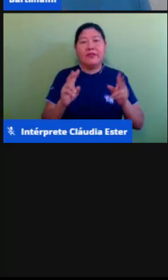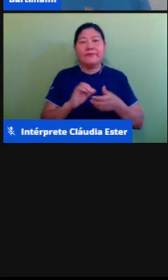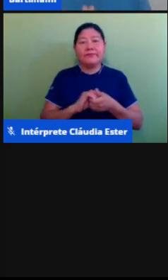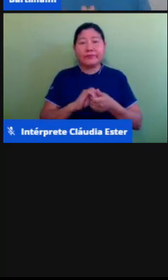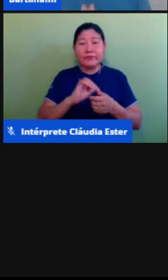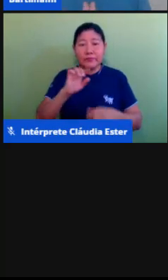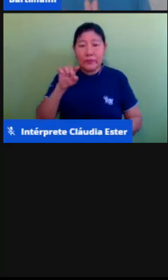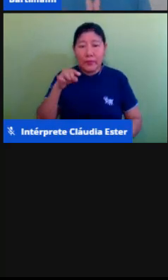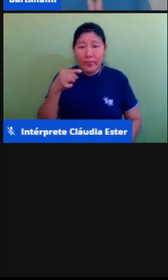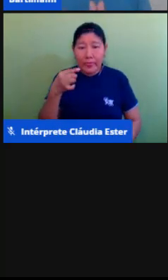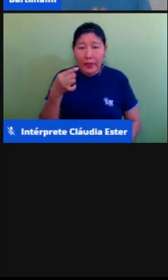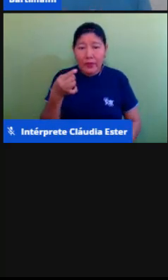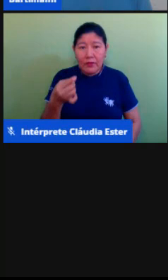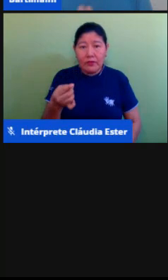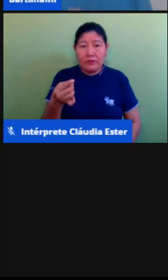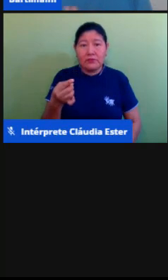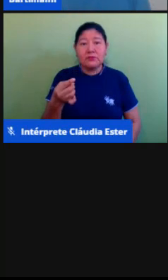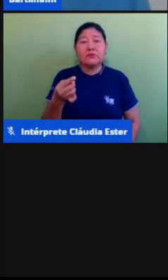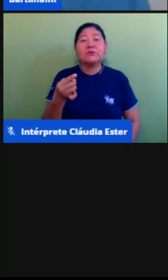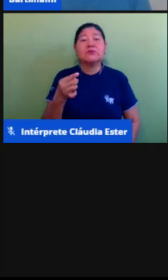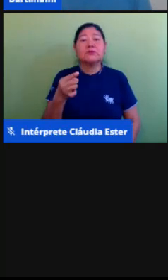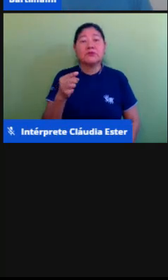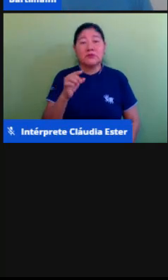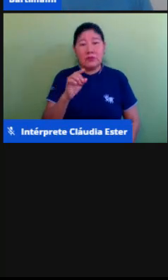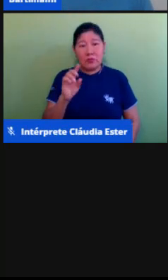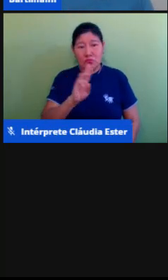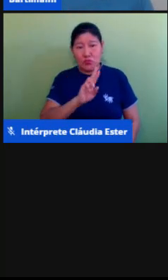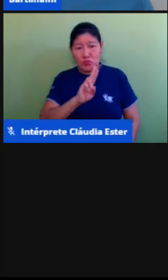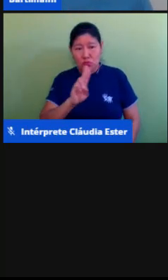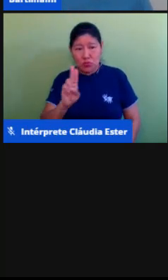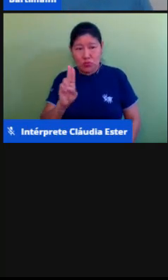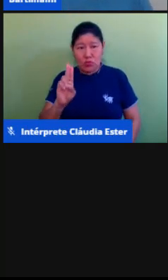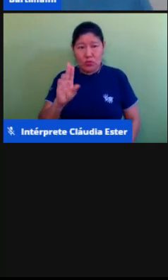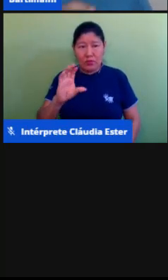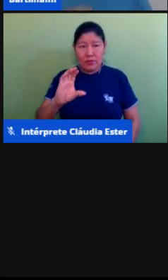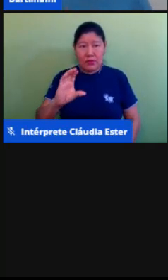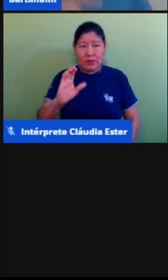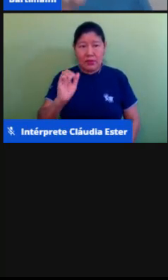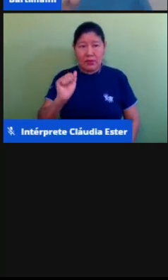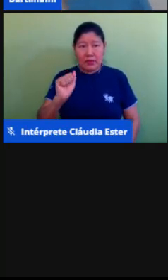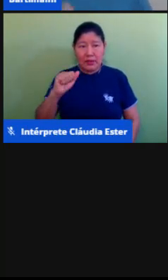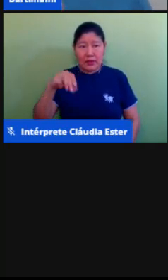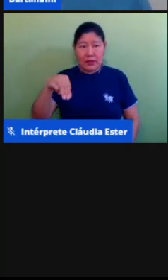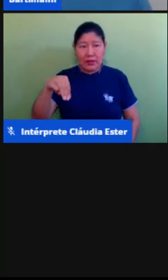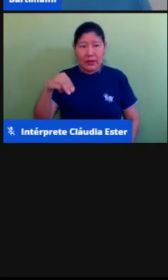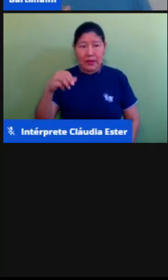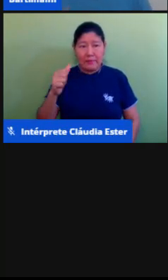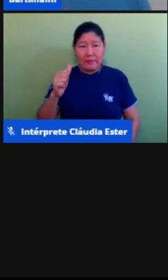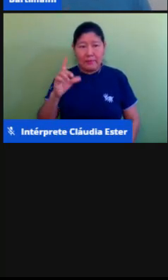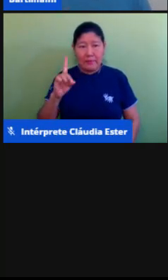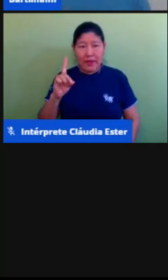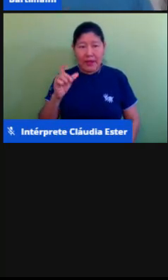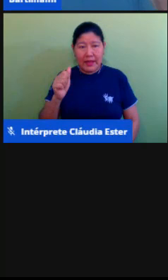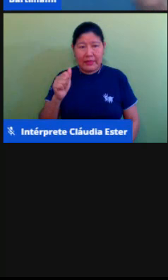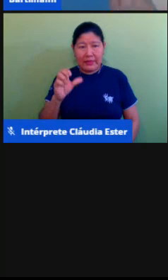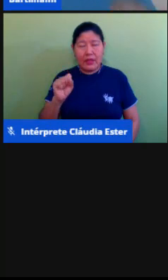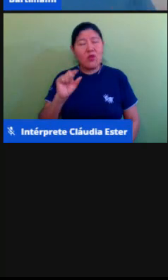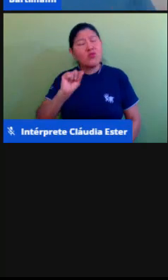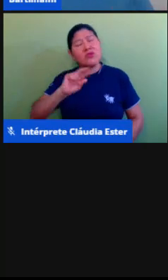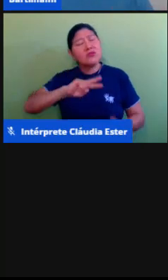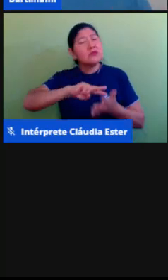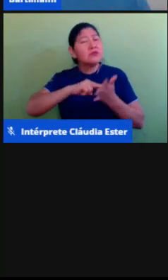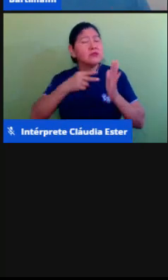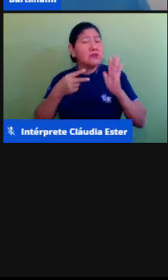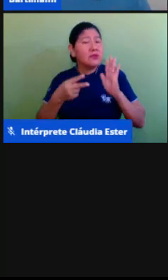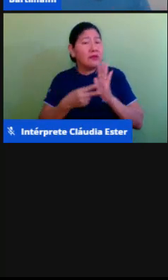agora, a próxima ferramenta, é denominada camadas. O que são camadas? São os recortes territoriais que você